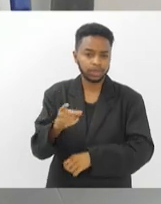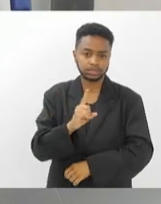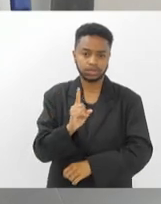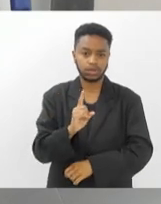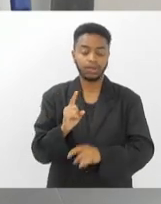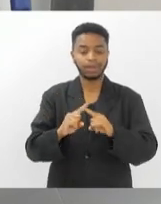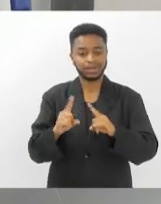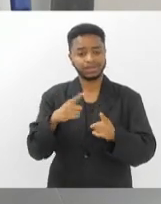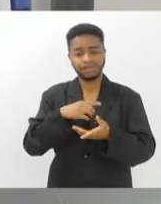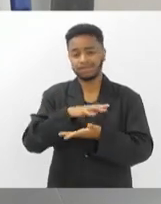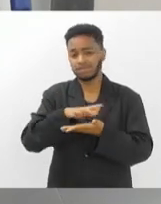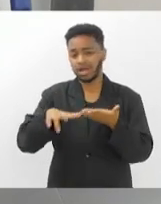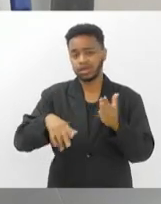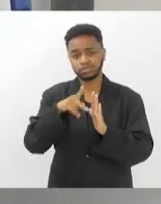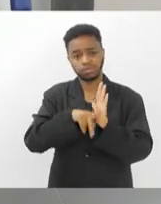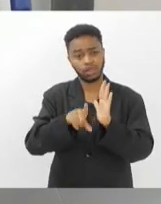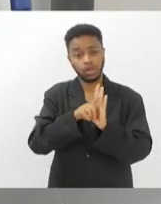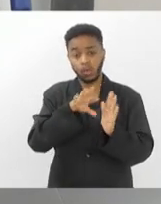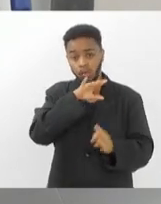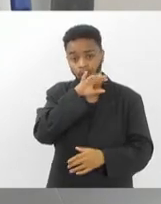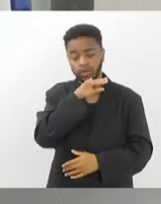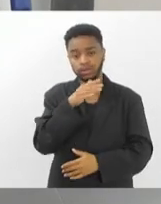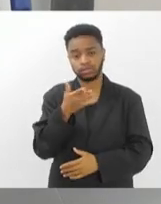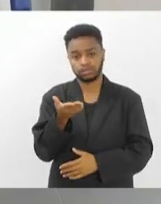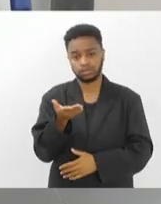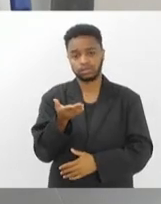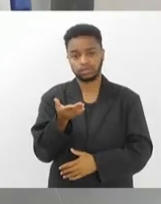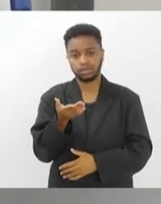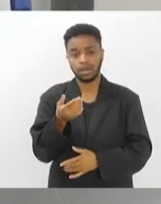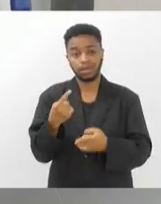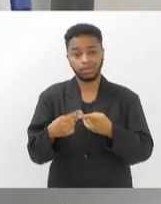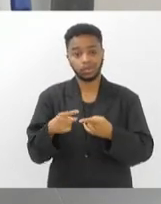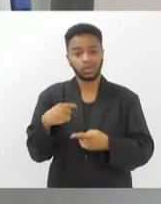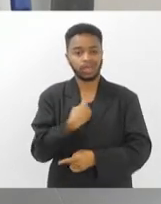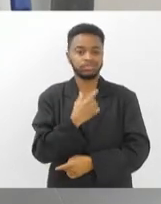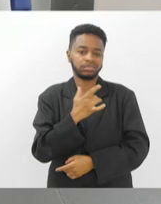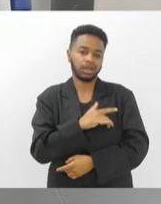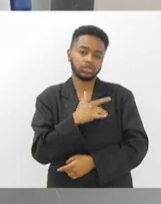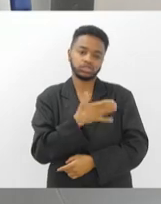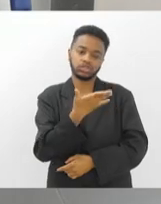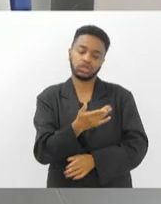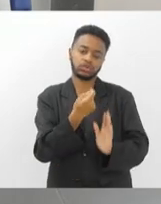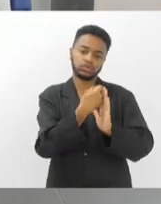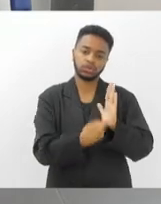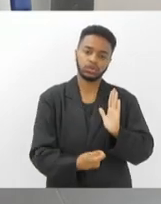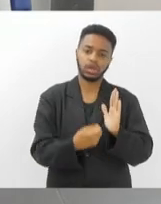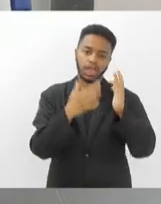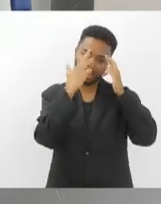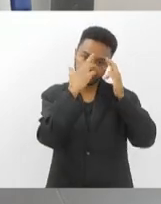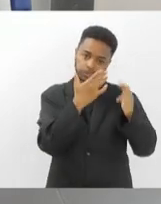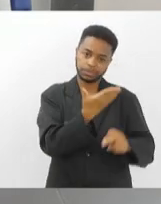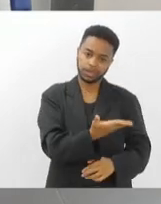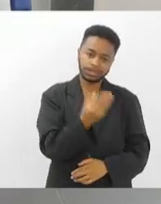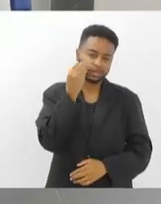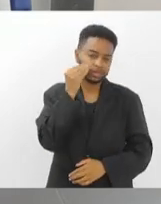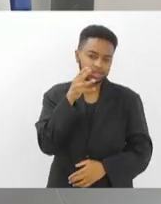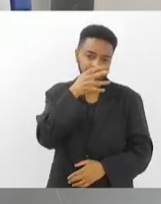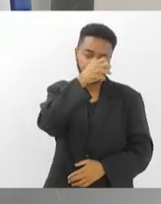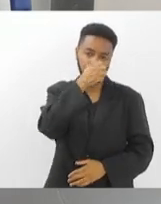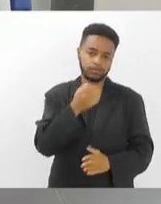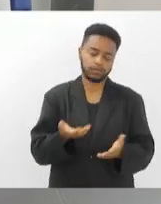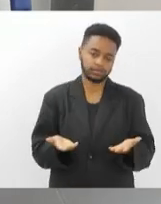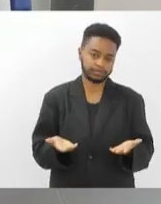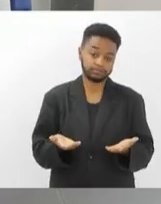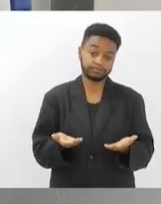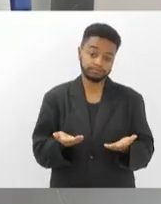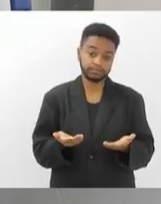tem tido um volume de projetos ruins que a gente, com pena do autor e no respeito ao colega, de vamos tentar salvar,